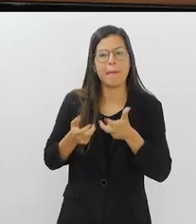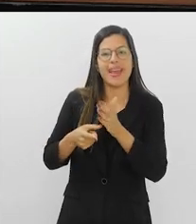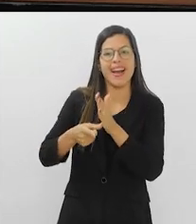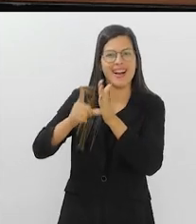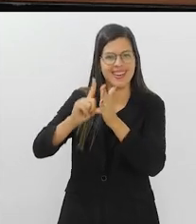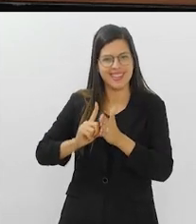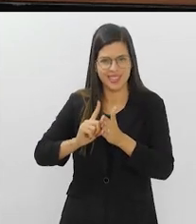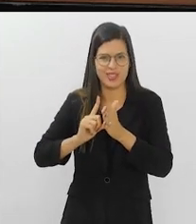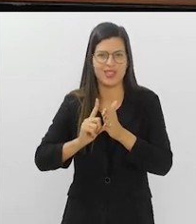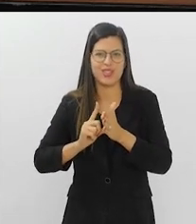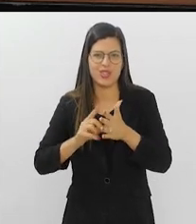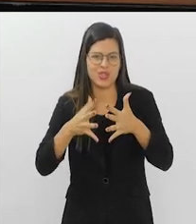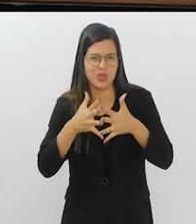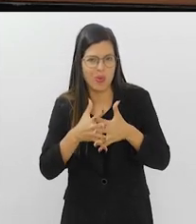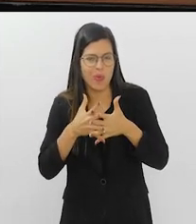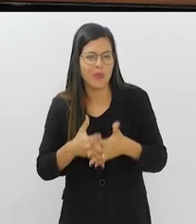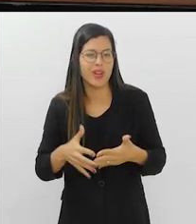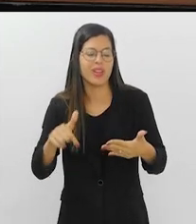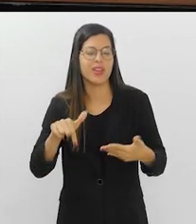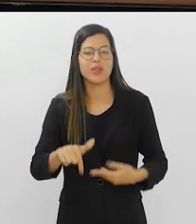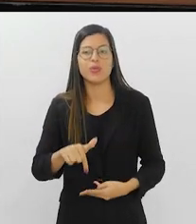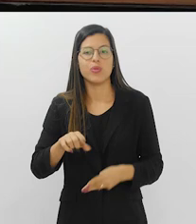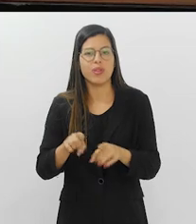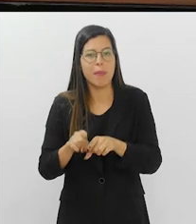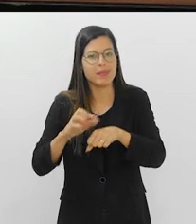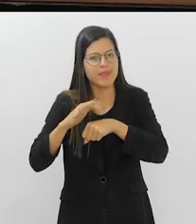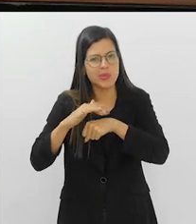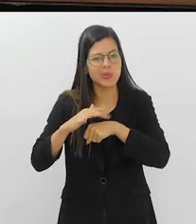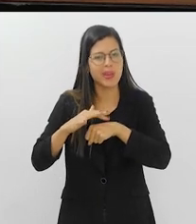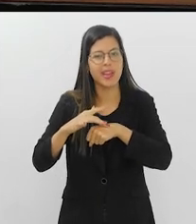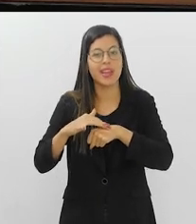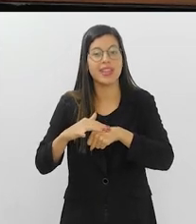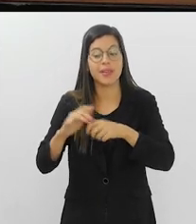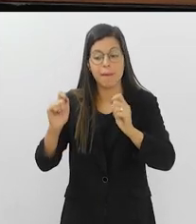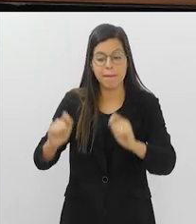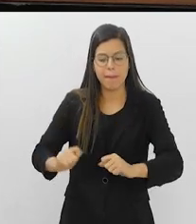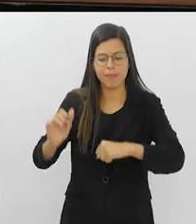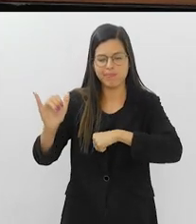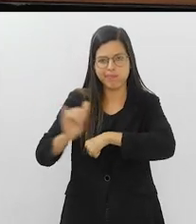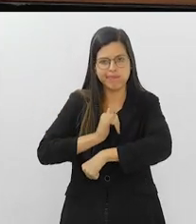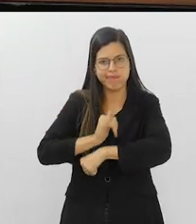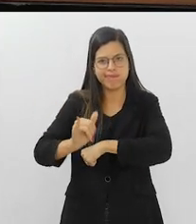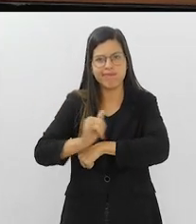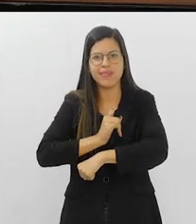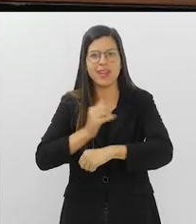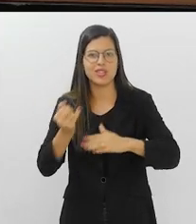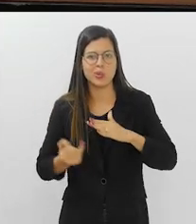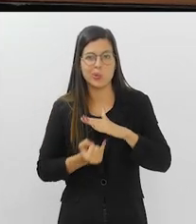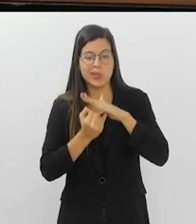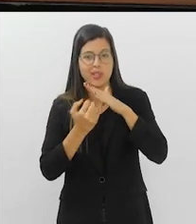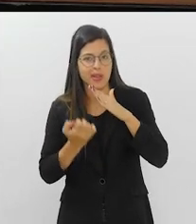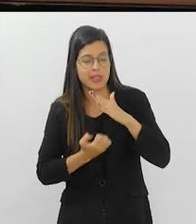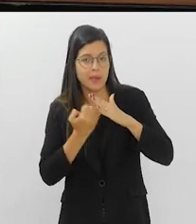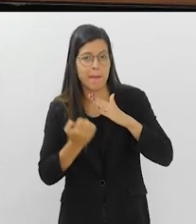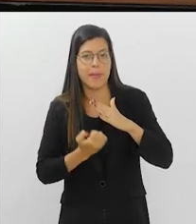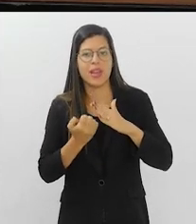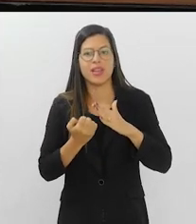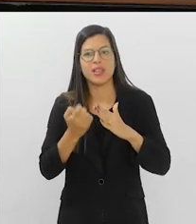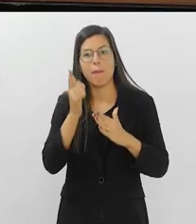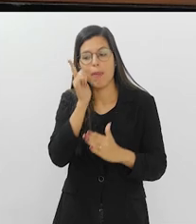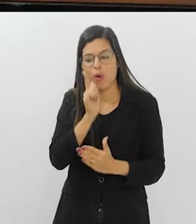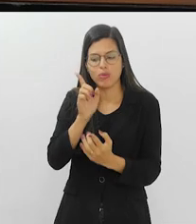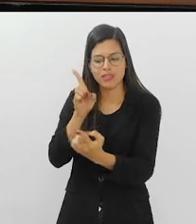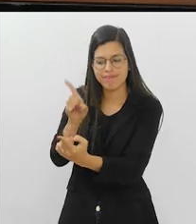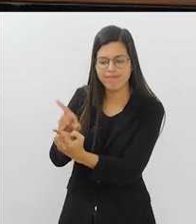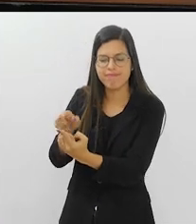de situações de conflito, de situações de adoecimento, permitir estratégias institucionais para abordar essas situações de uma